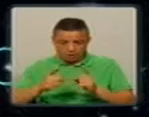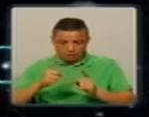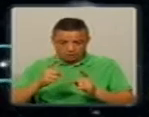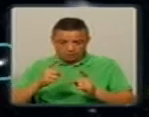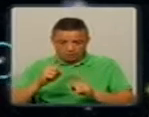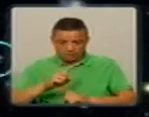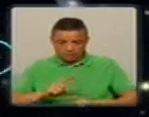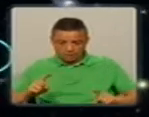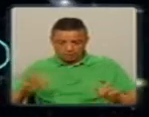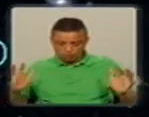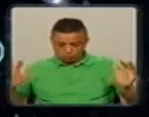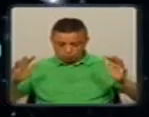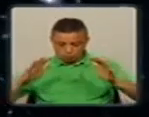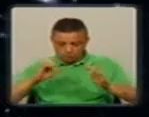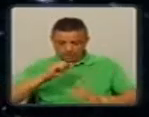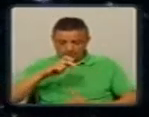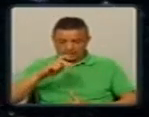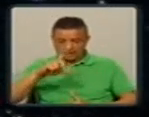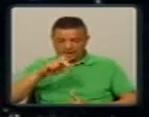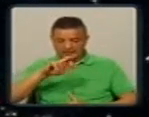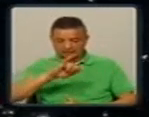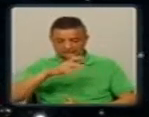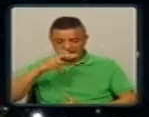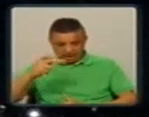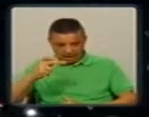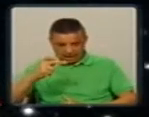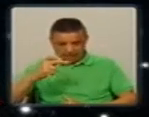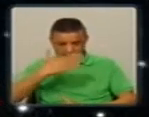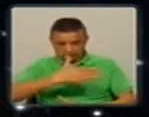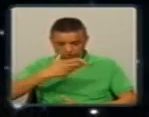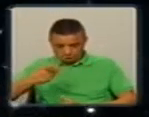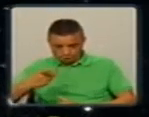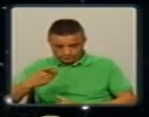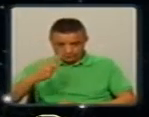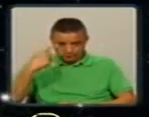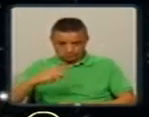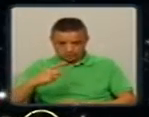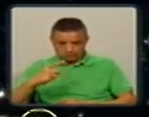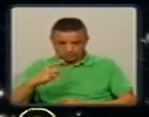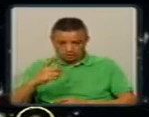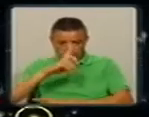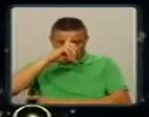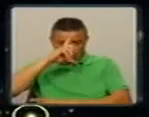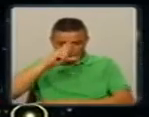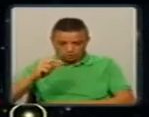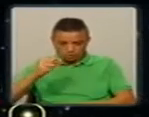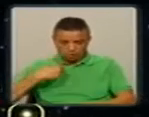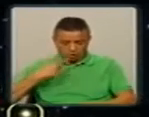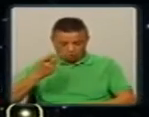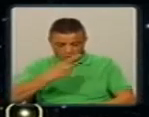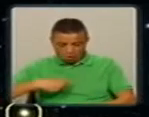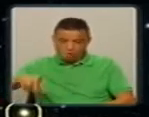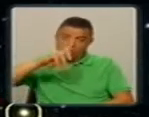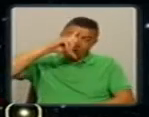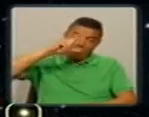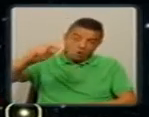enxame galáctico, são 19 galáxias e que têm esta curiosidade, estão muitíssimo longe de nós e são das mais antigas